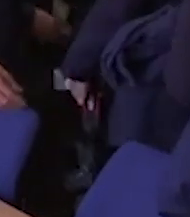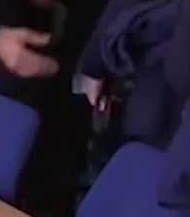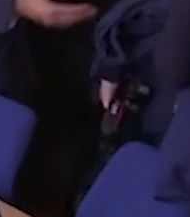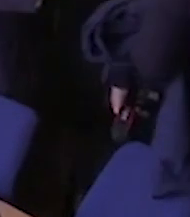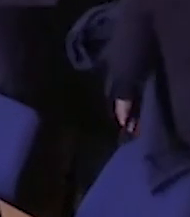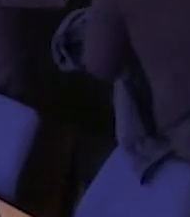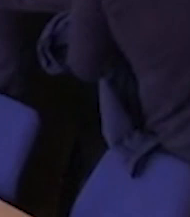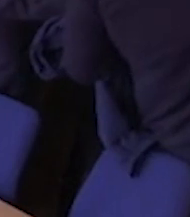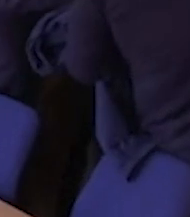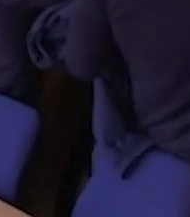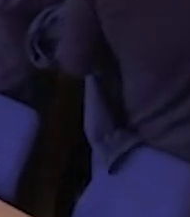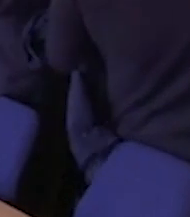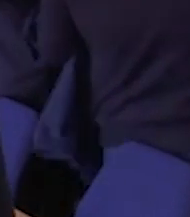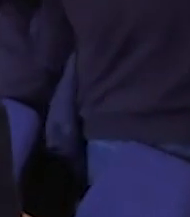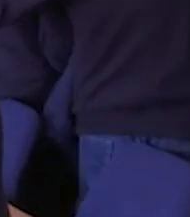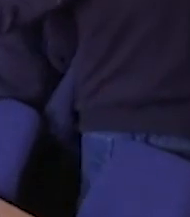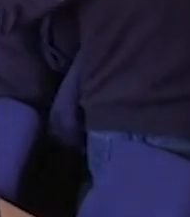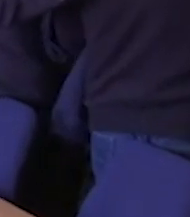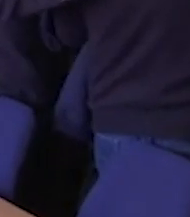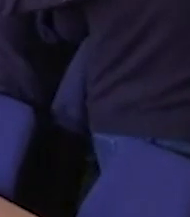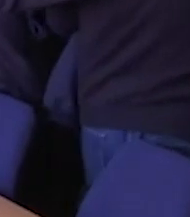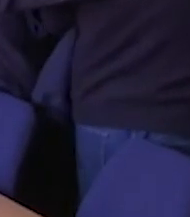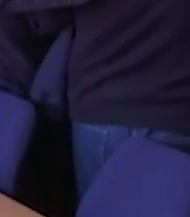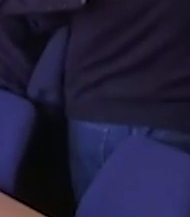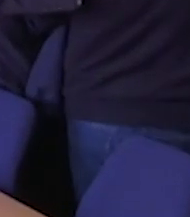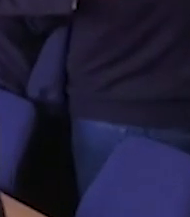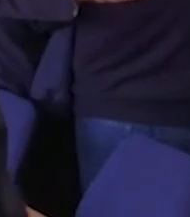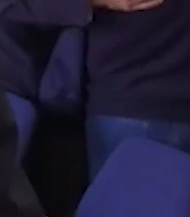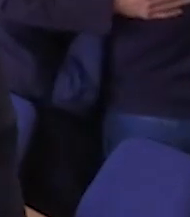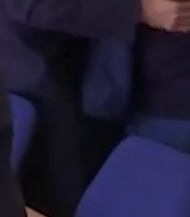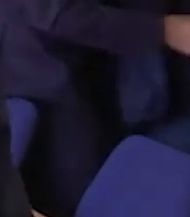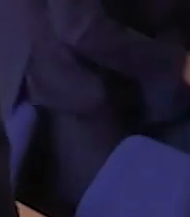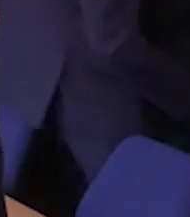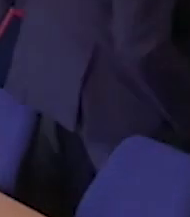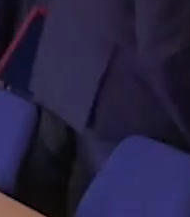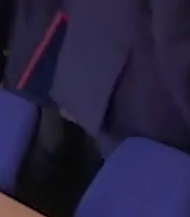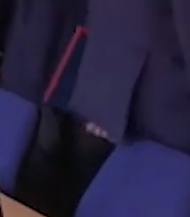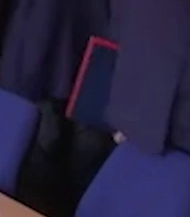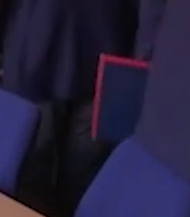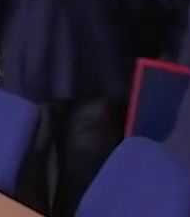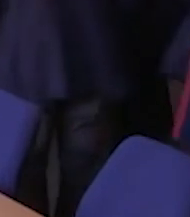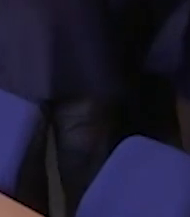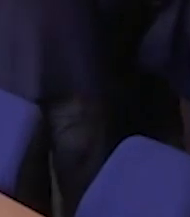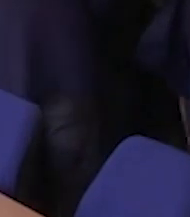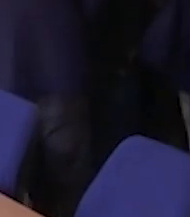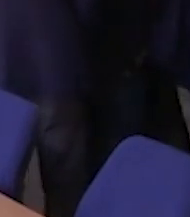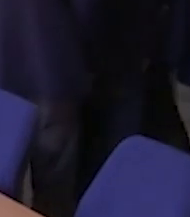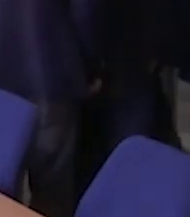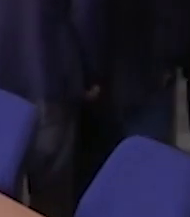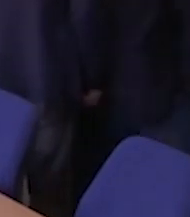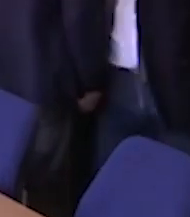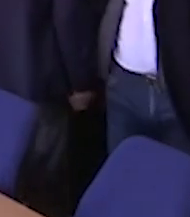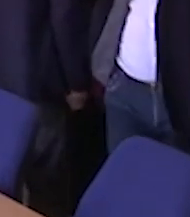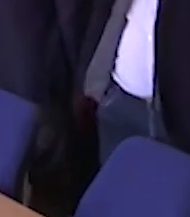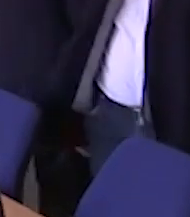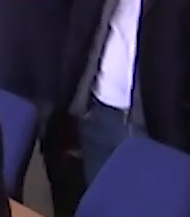de um investimento não só nos recursos humanos, não só nos equipamentos técnicos, na implementação de métodos que, entretanto, a